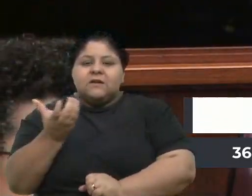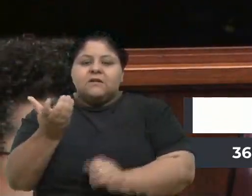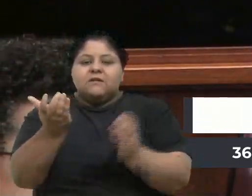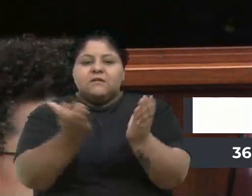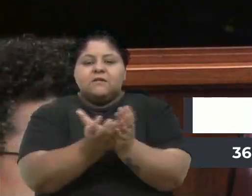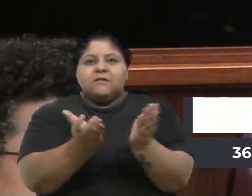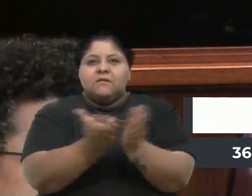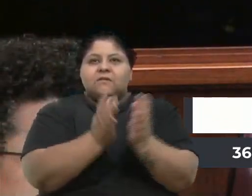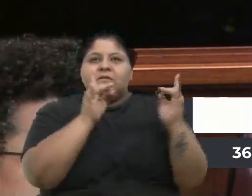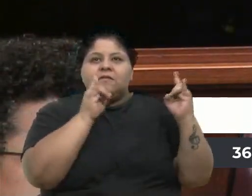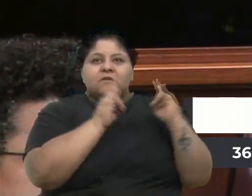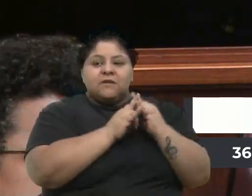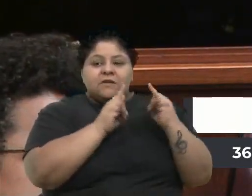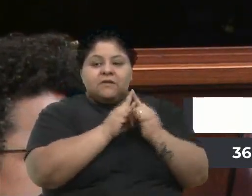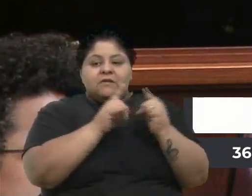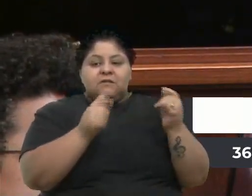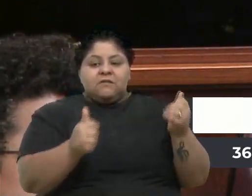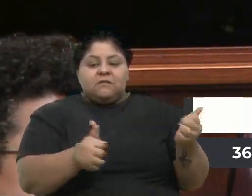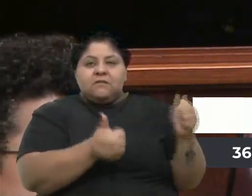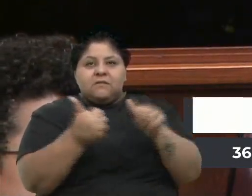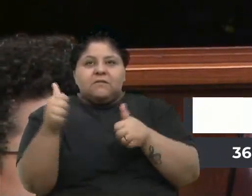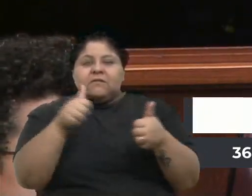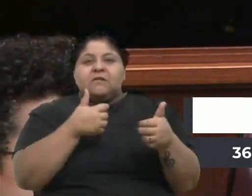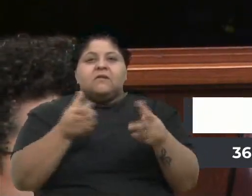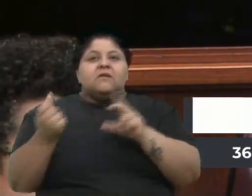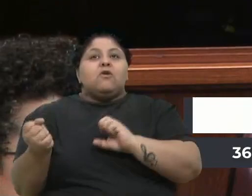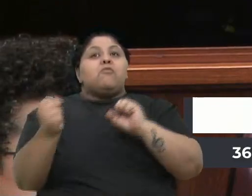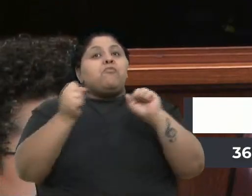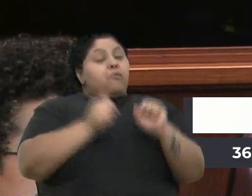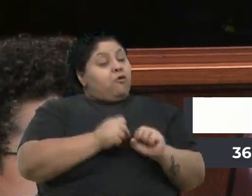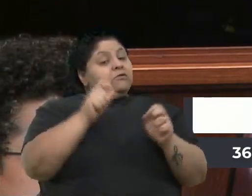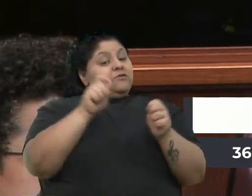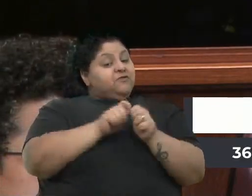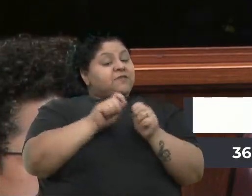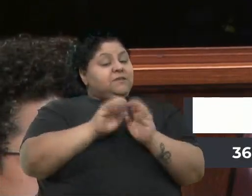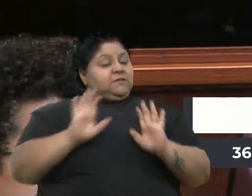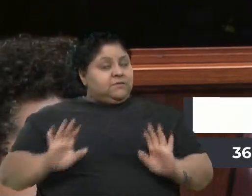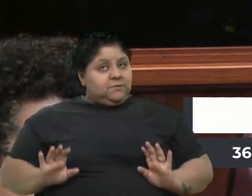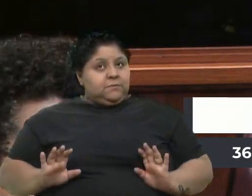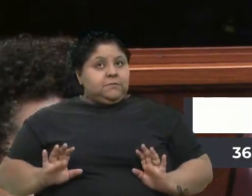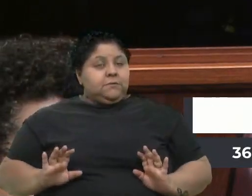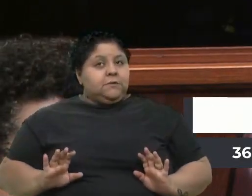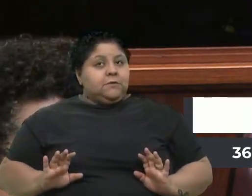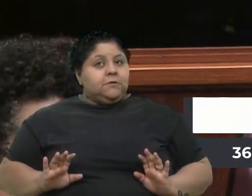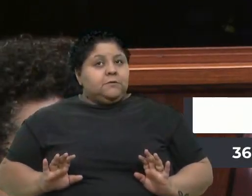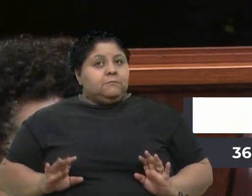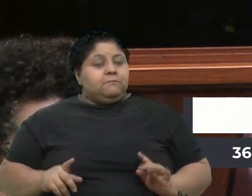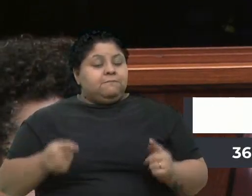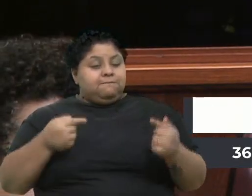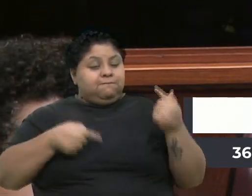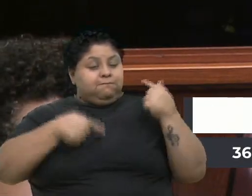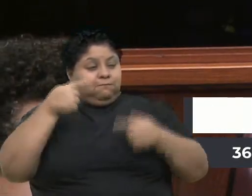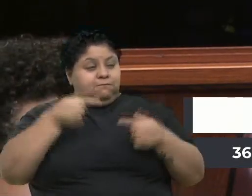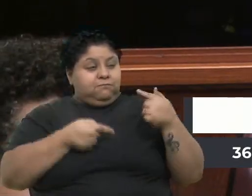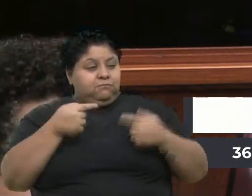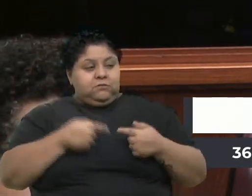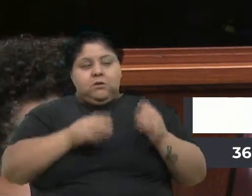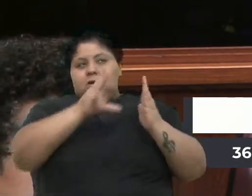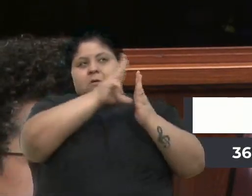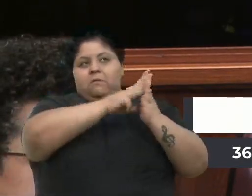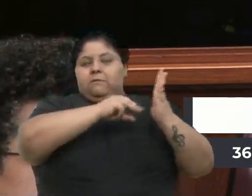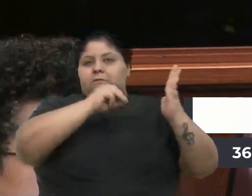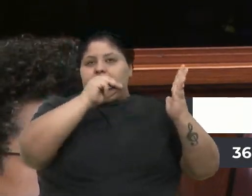numa instituição de qualidade, possam assim o fazer. A discussão sobre